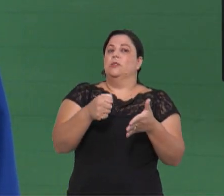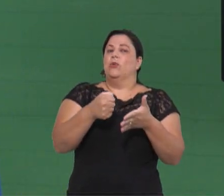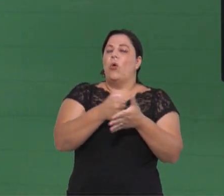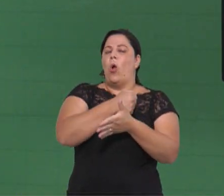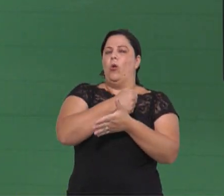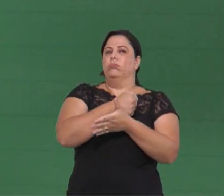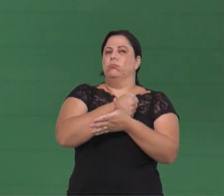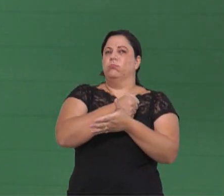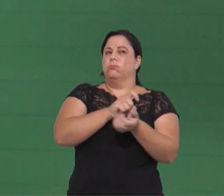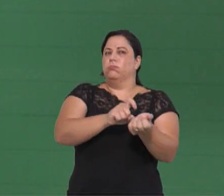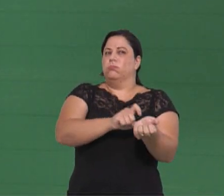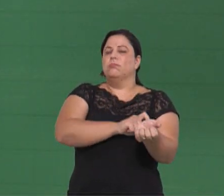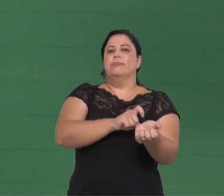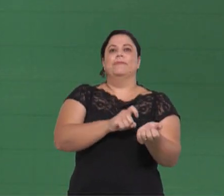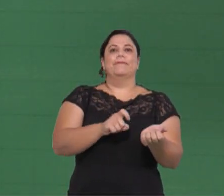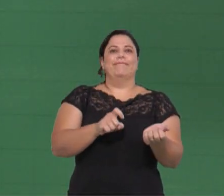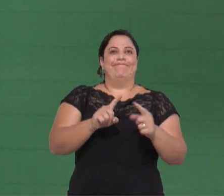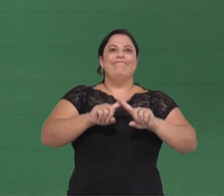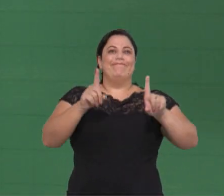processo revolucionário,